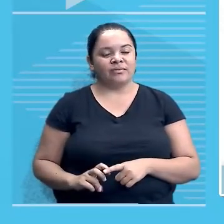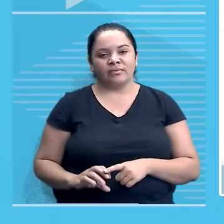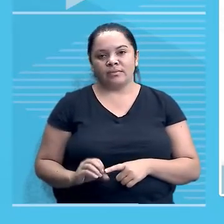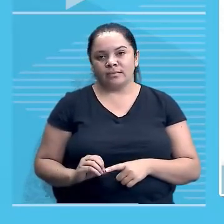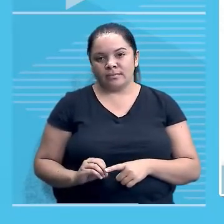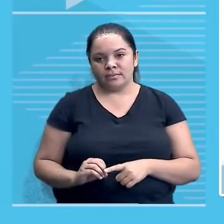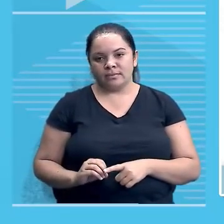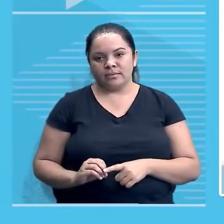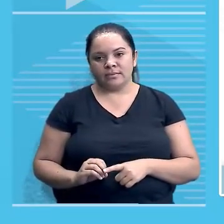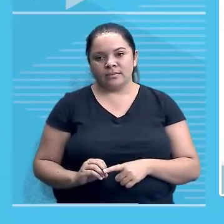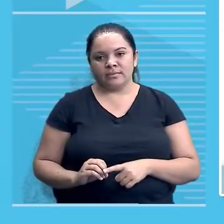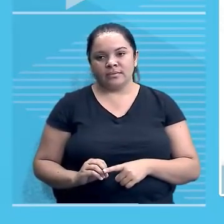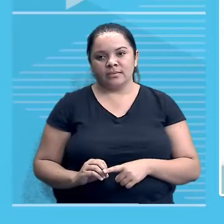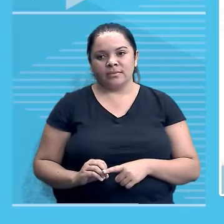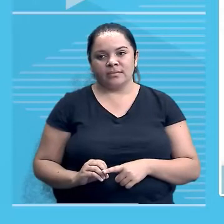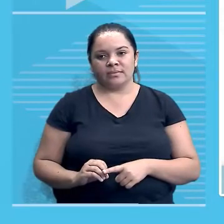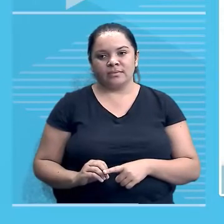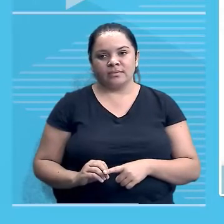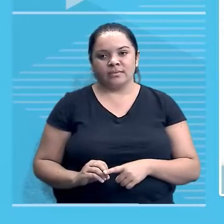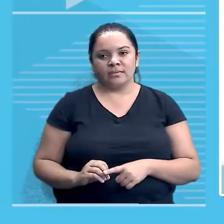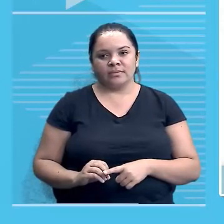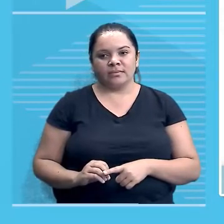50.